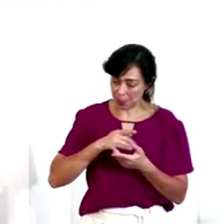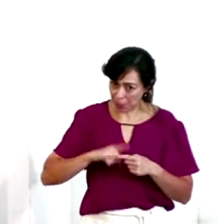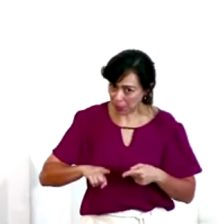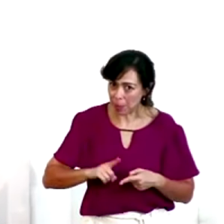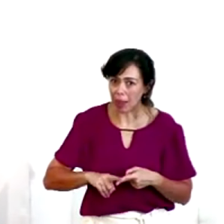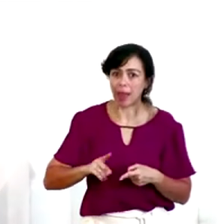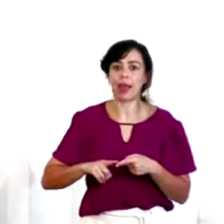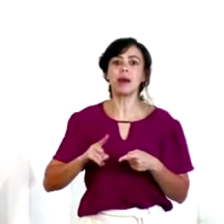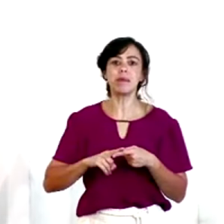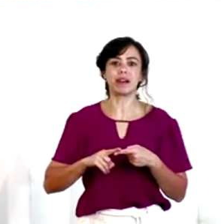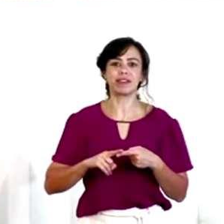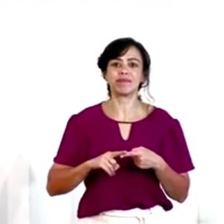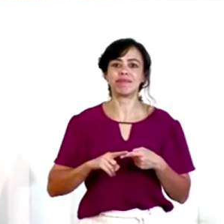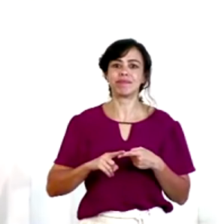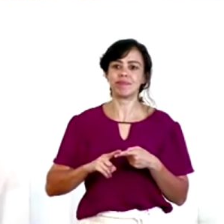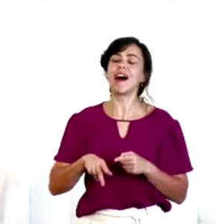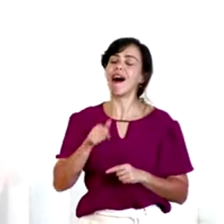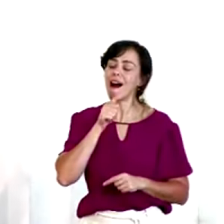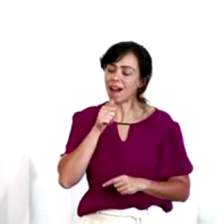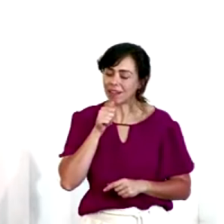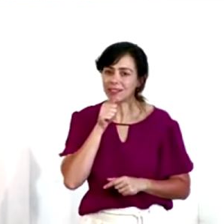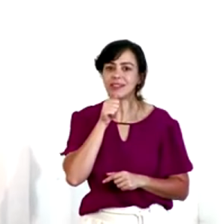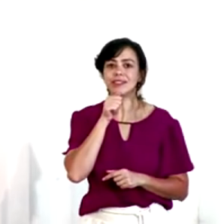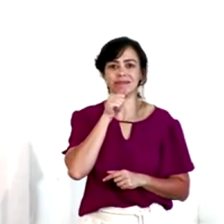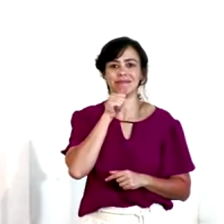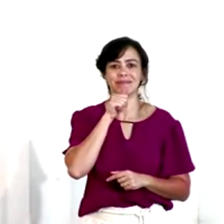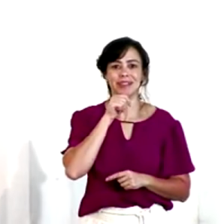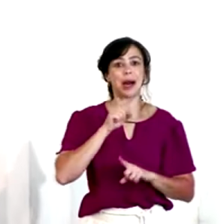Devemos semear sem parar.